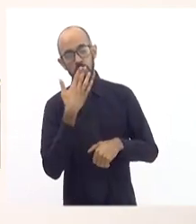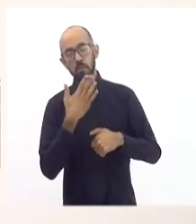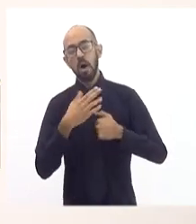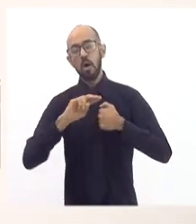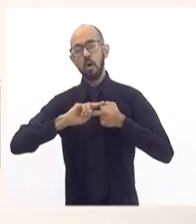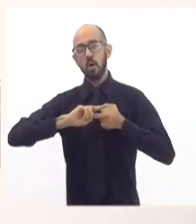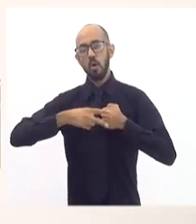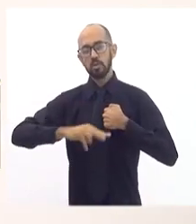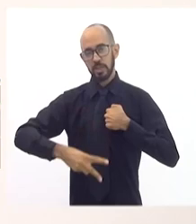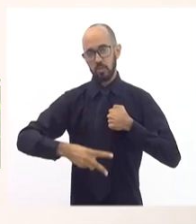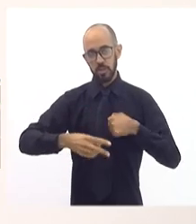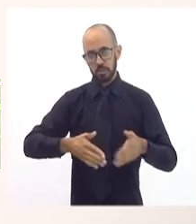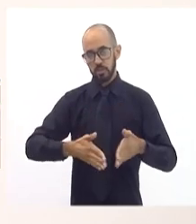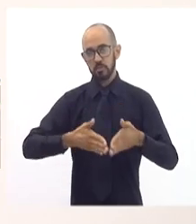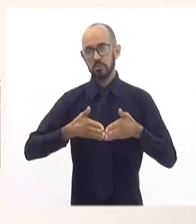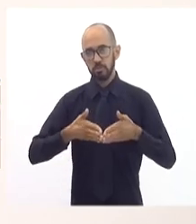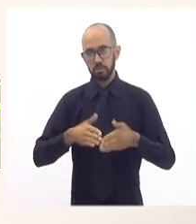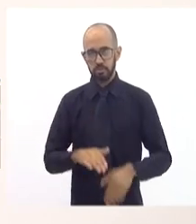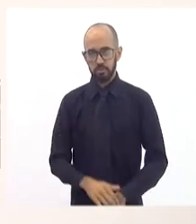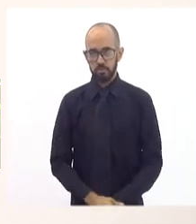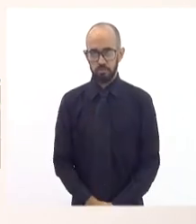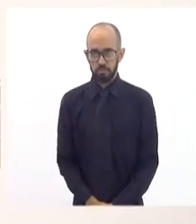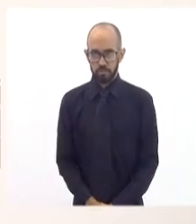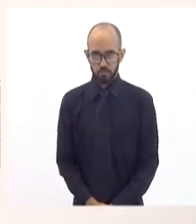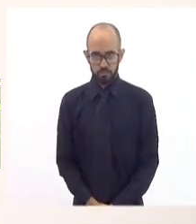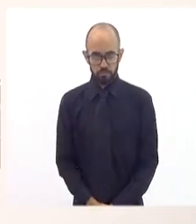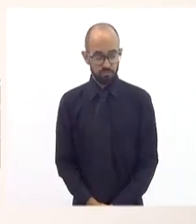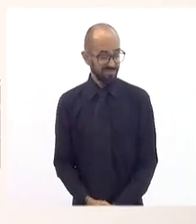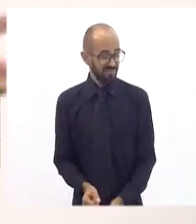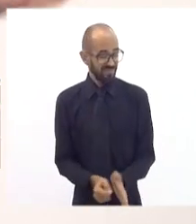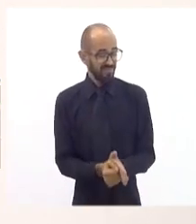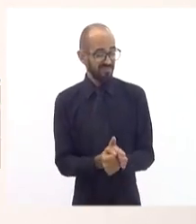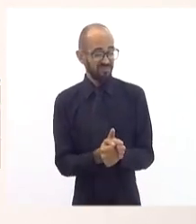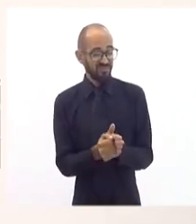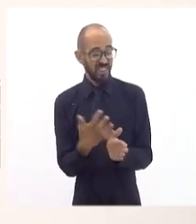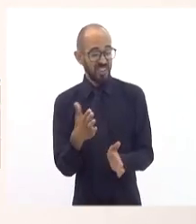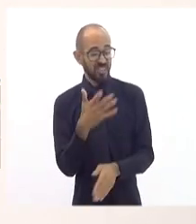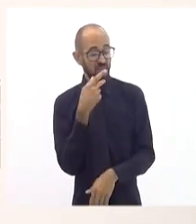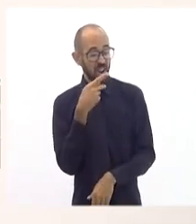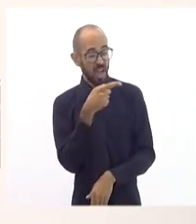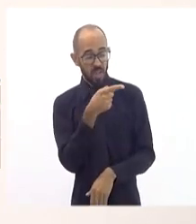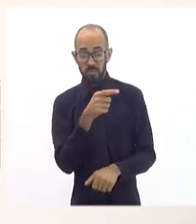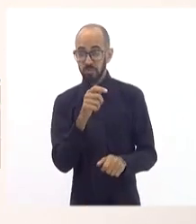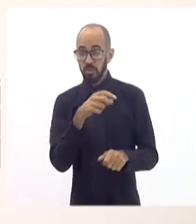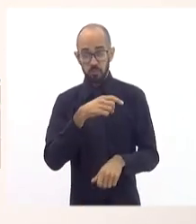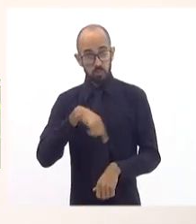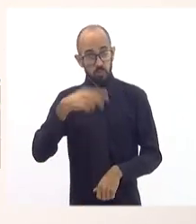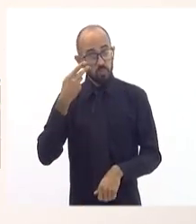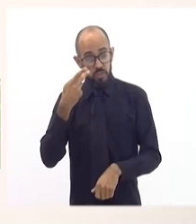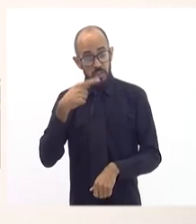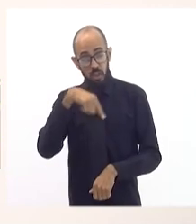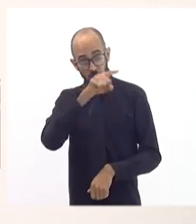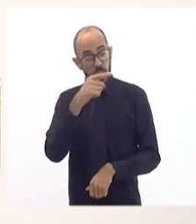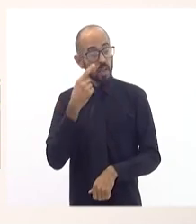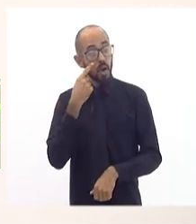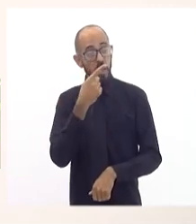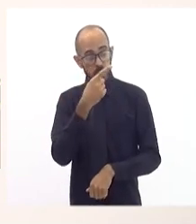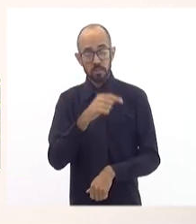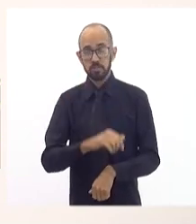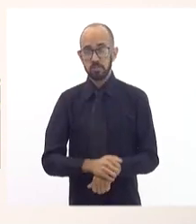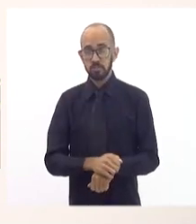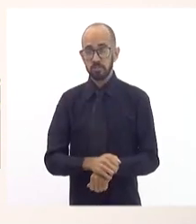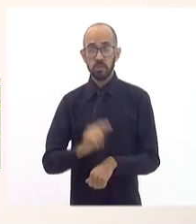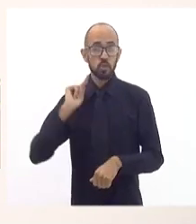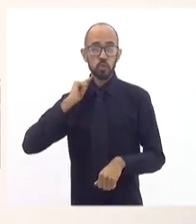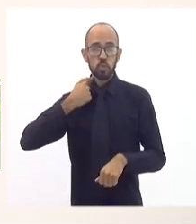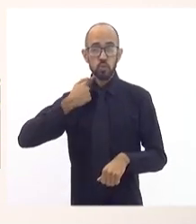é desta licença há muitos e que já falaram é só ir lá e ver o assoreamento de todas